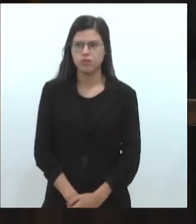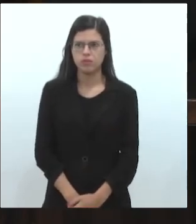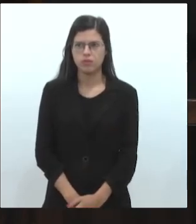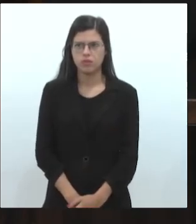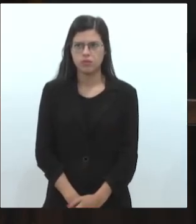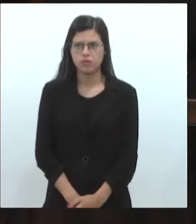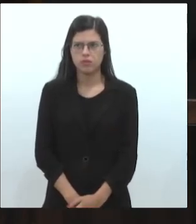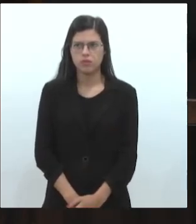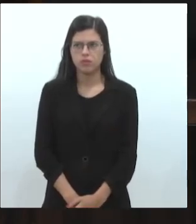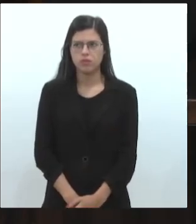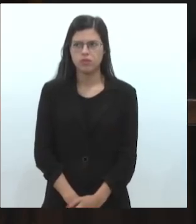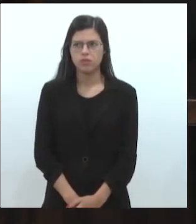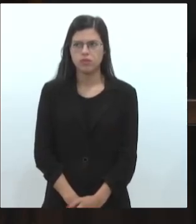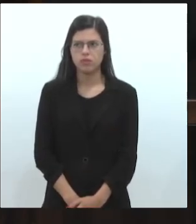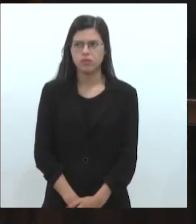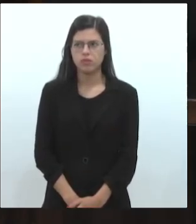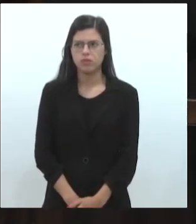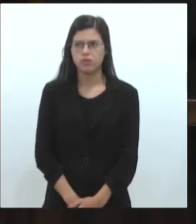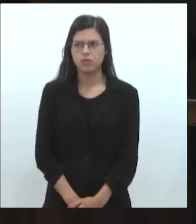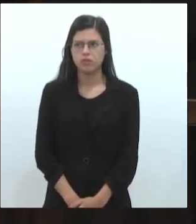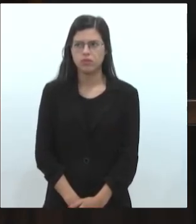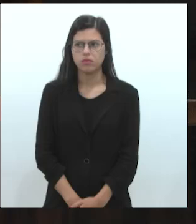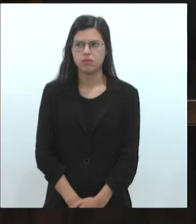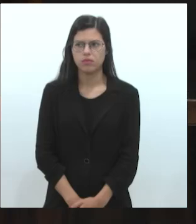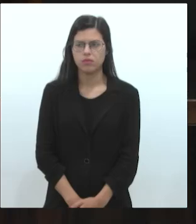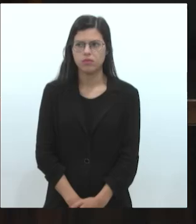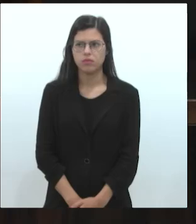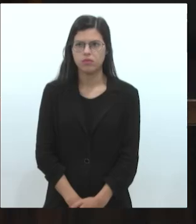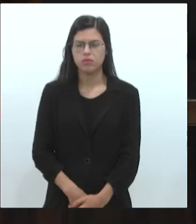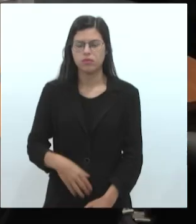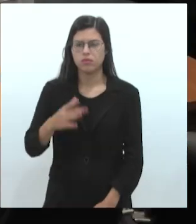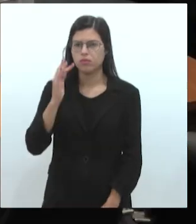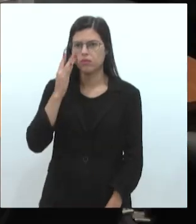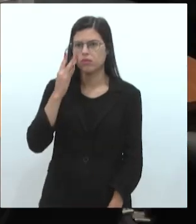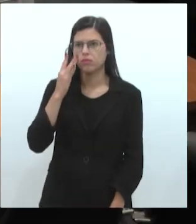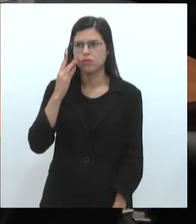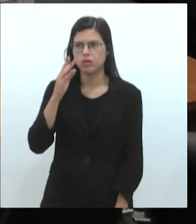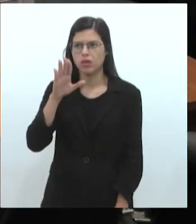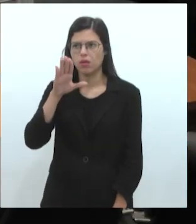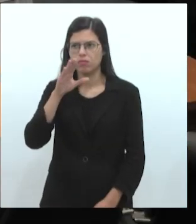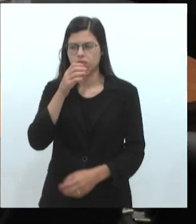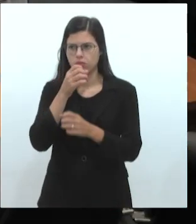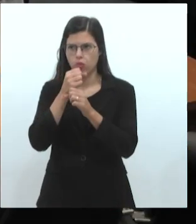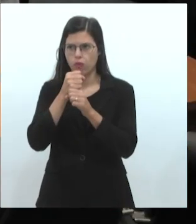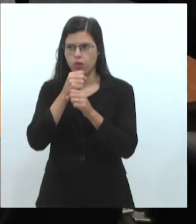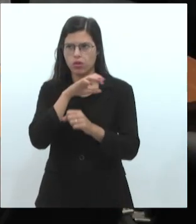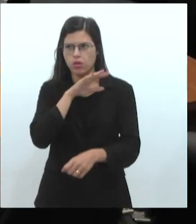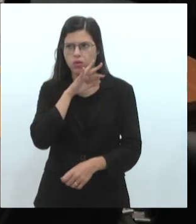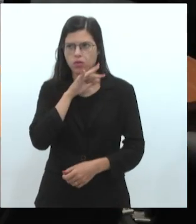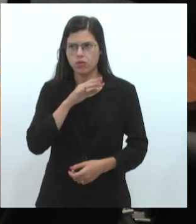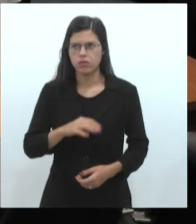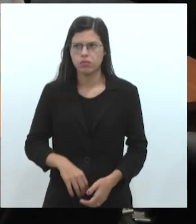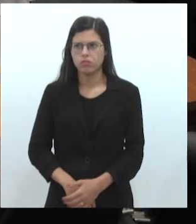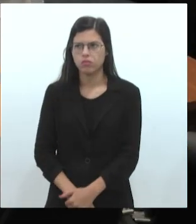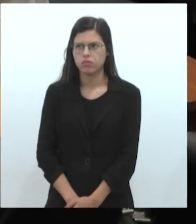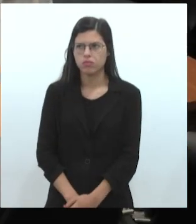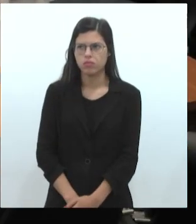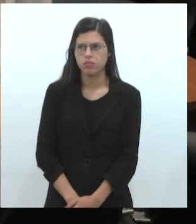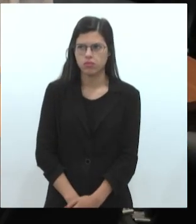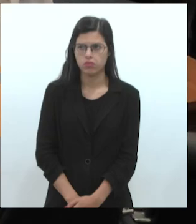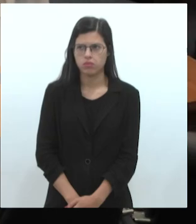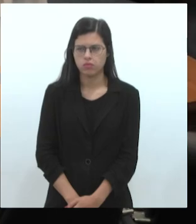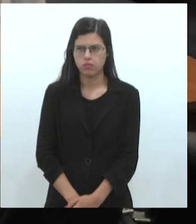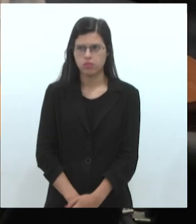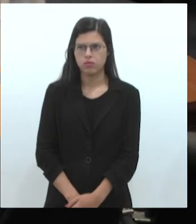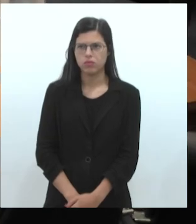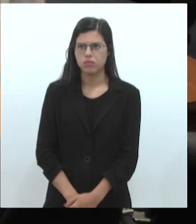Acho que desligaram ali, ó. Não, desligaram ali. Corrige para mim, por favor. Tá desligado aí no botão.